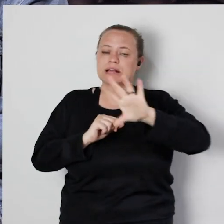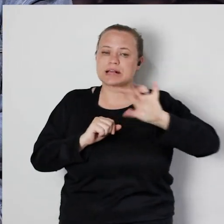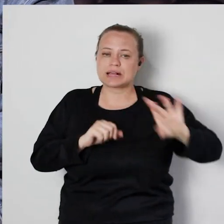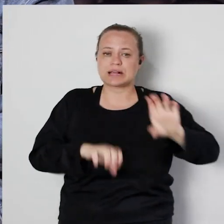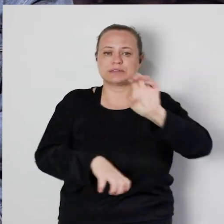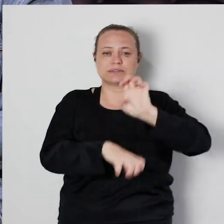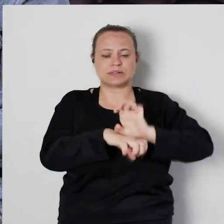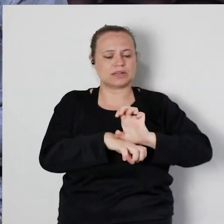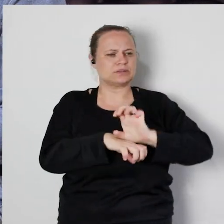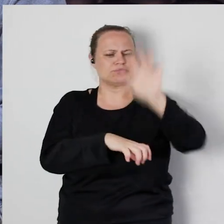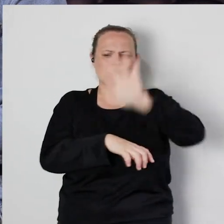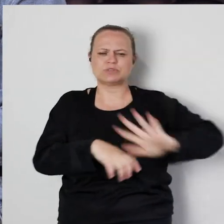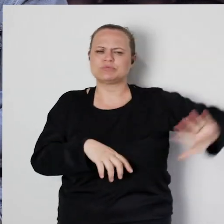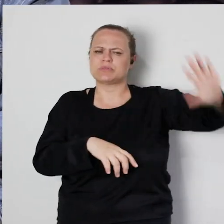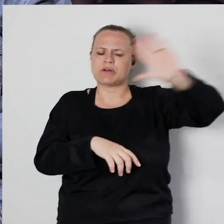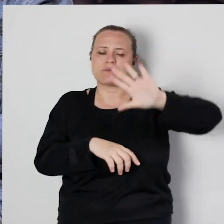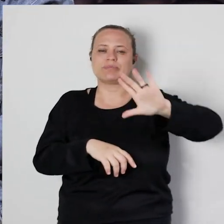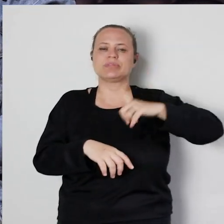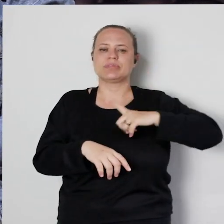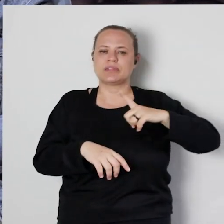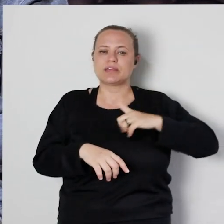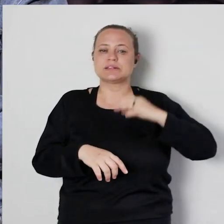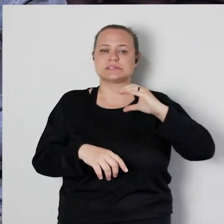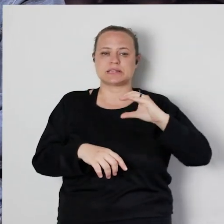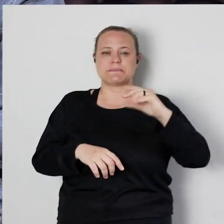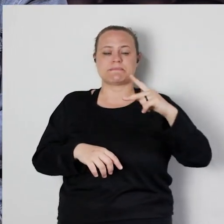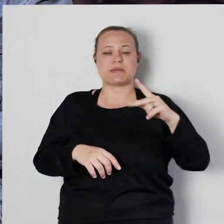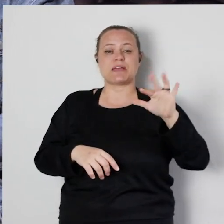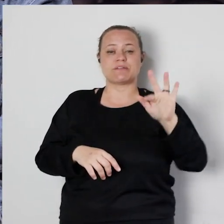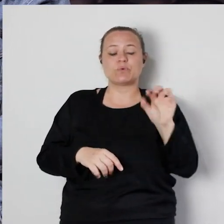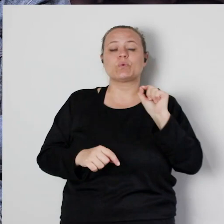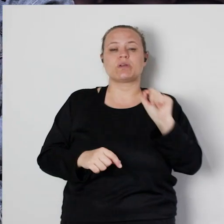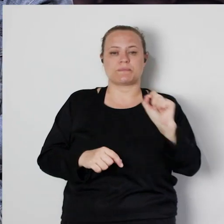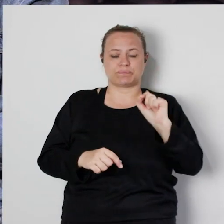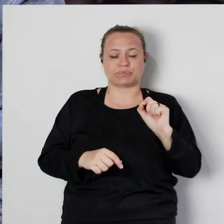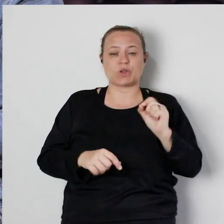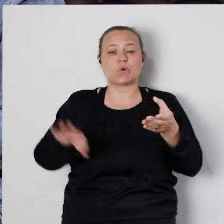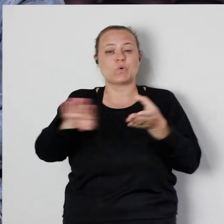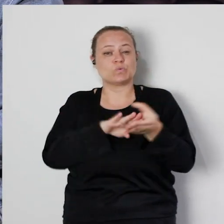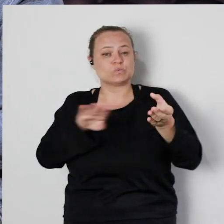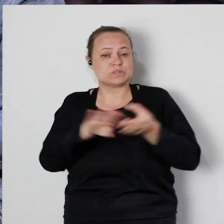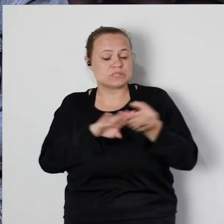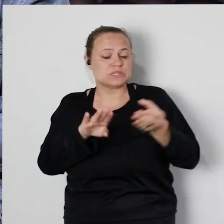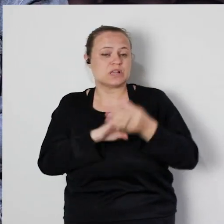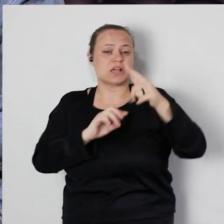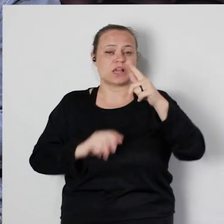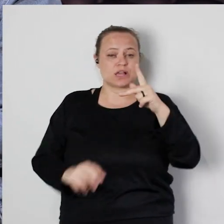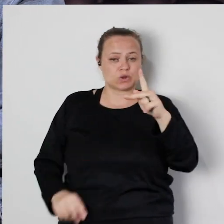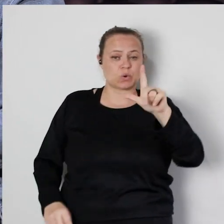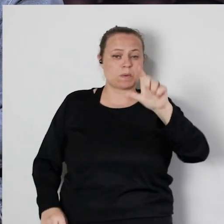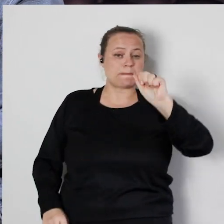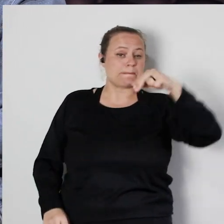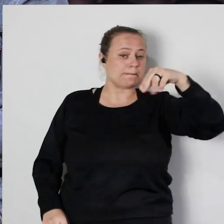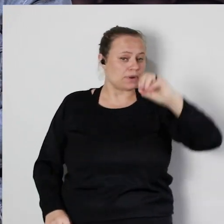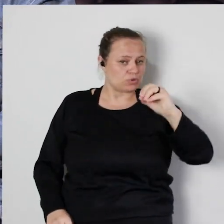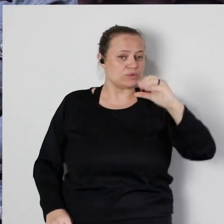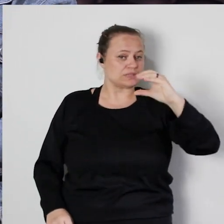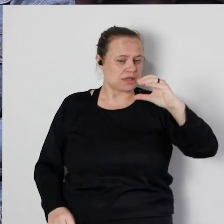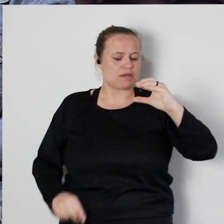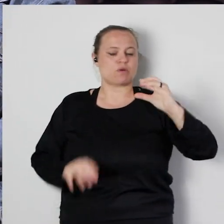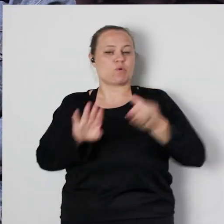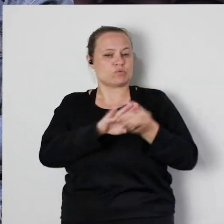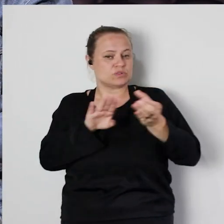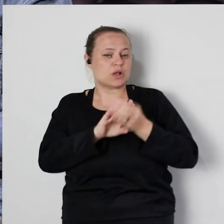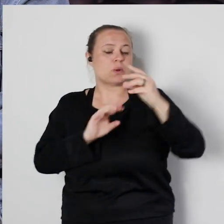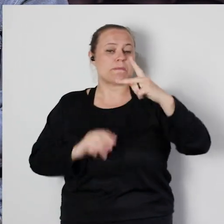lei. E nesse sistema ele prevê, né, que cada município, cada estado e nacionalmente a gente tenha o CPF que a gente fala, né, que é o